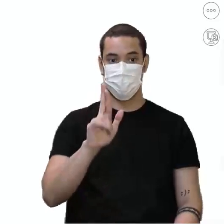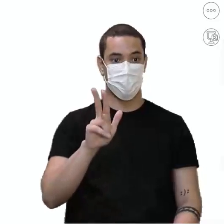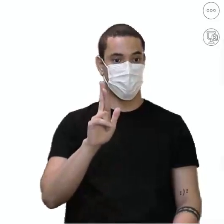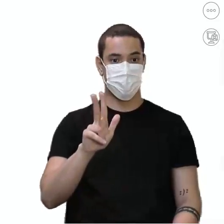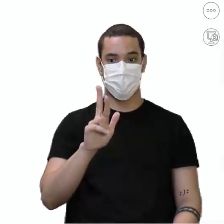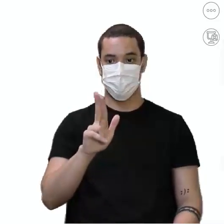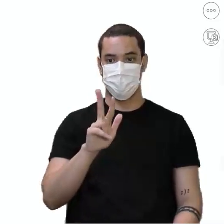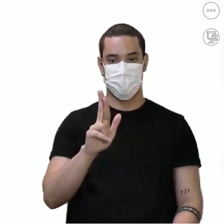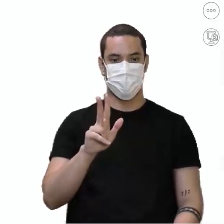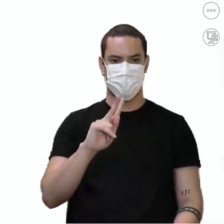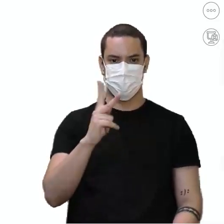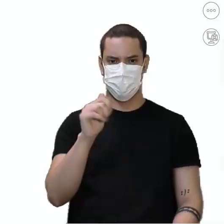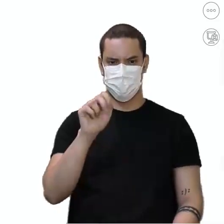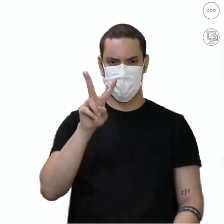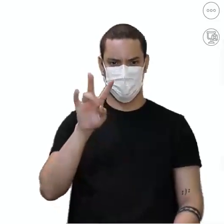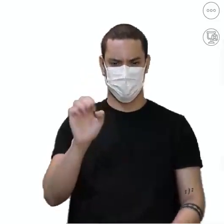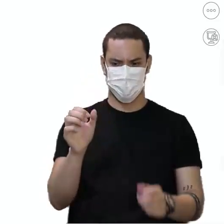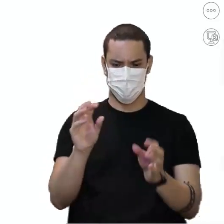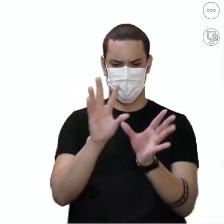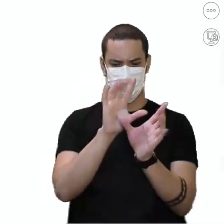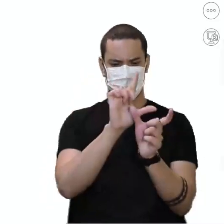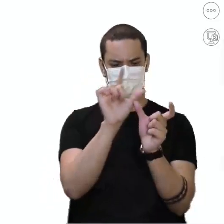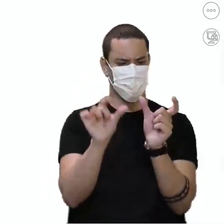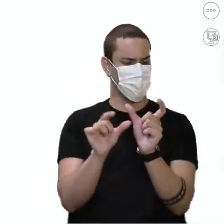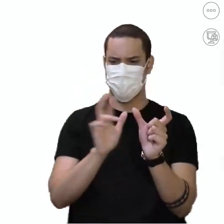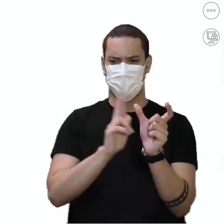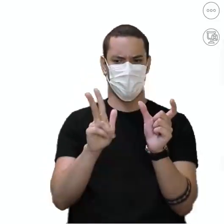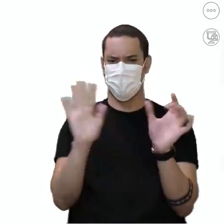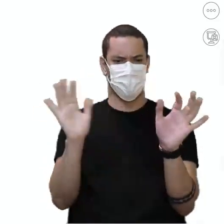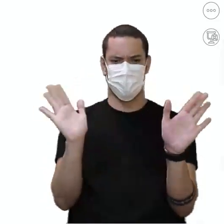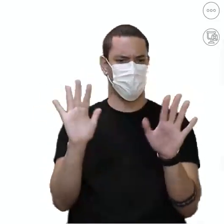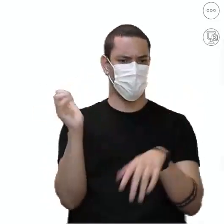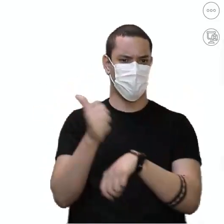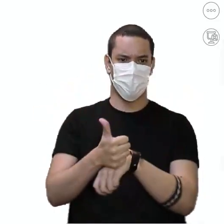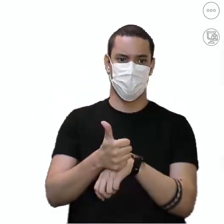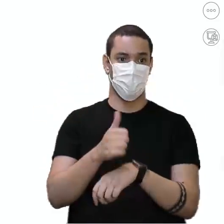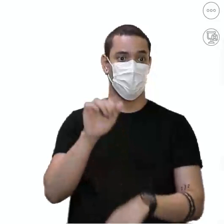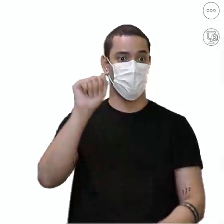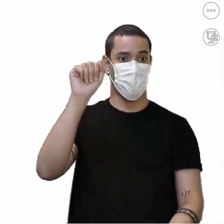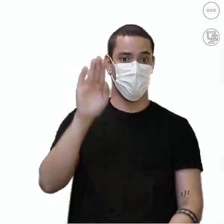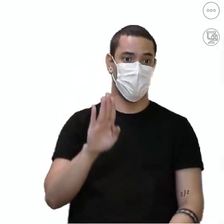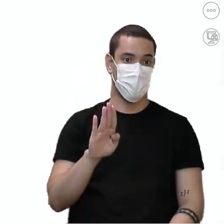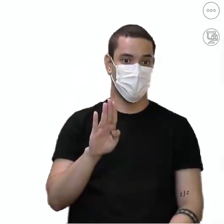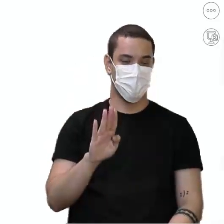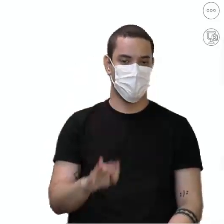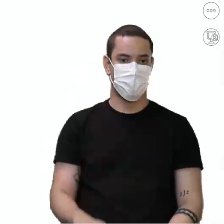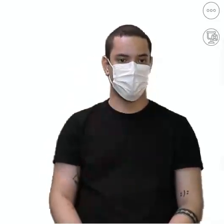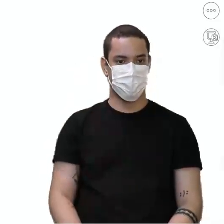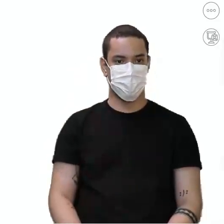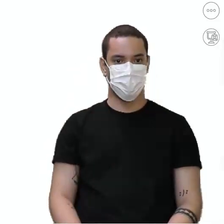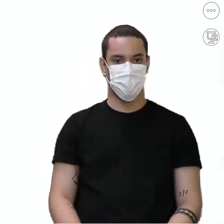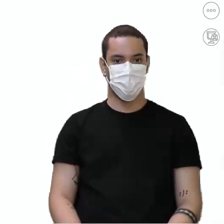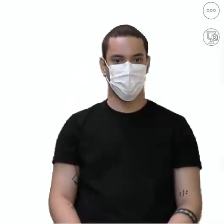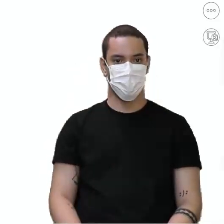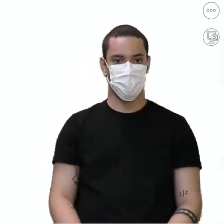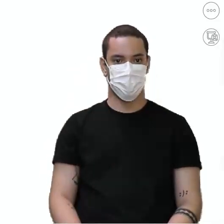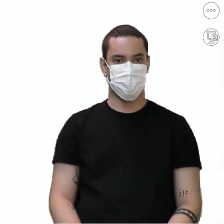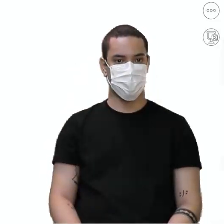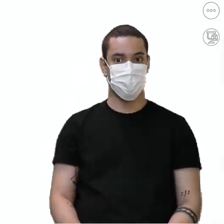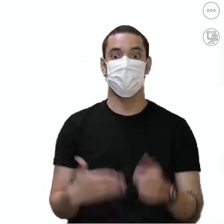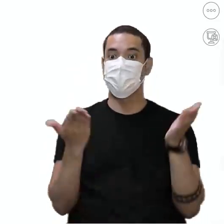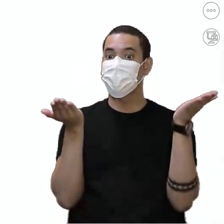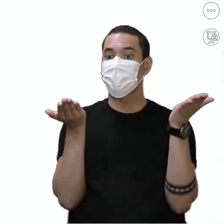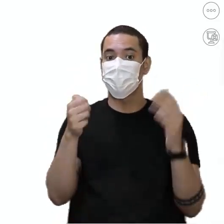tem o have, ainda por cima está num lugar errado, se fosse o have aqui. Então, sobra aí a B. Temos a A com been, to e gone